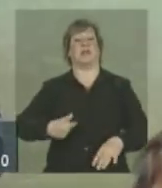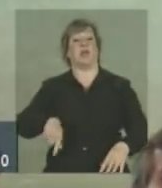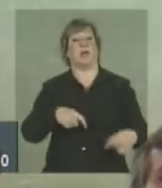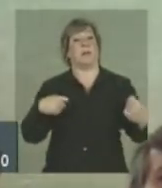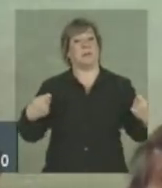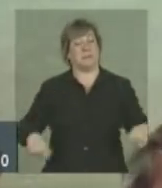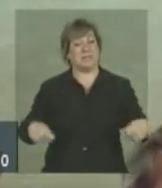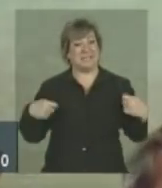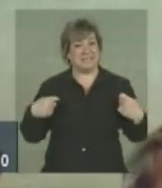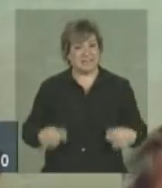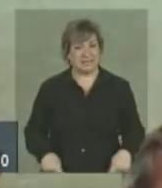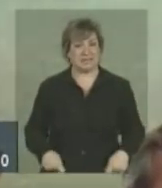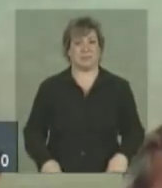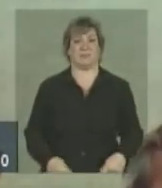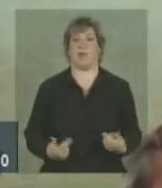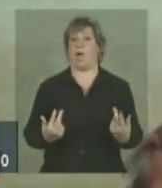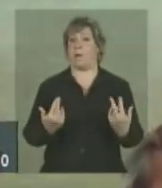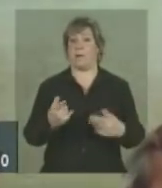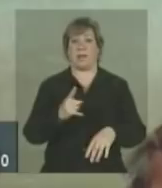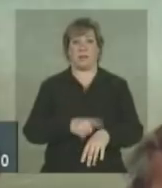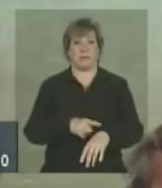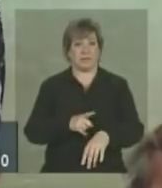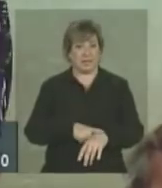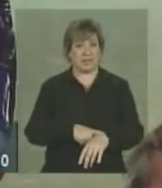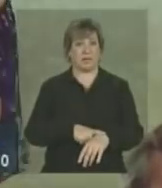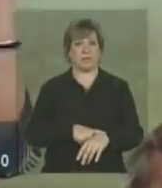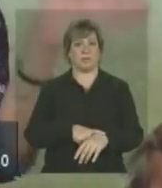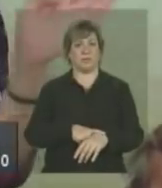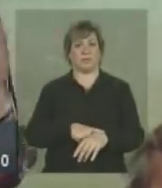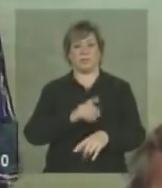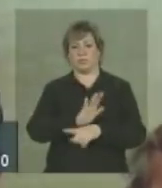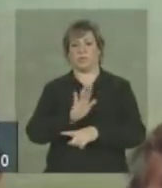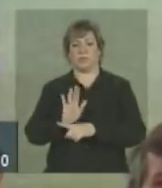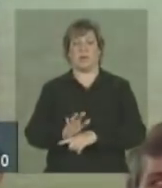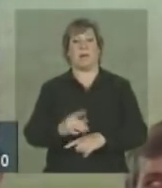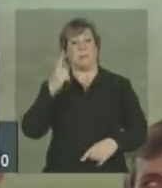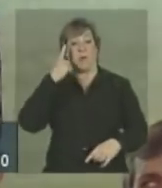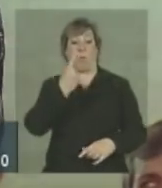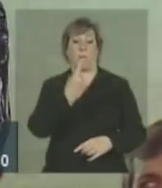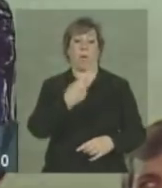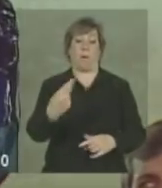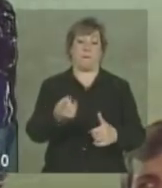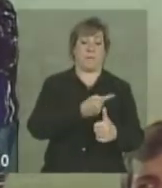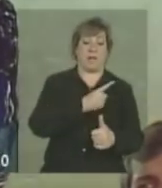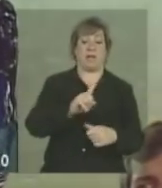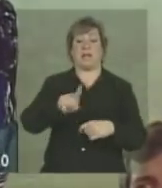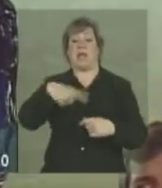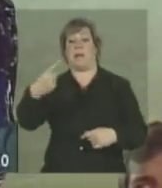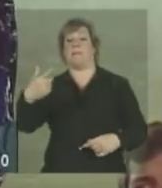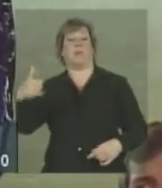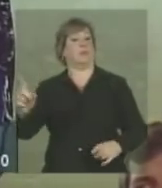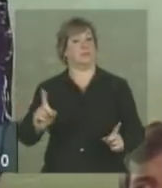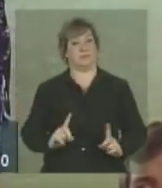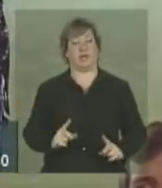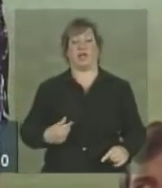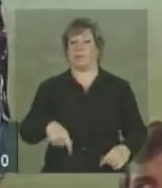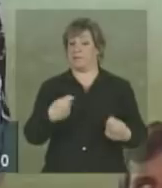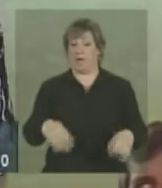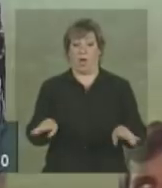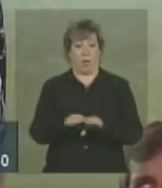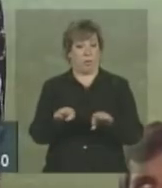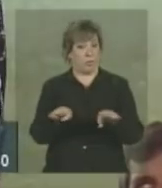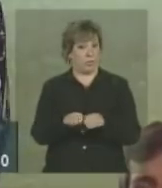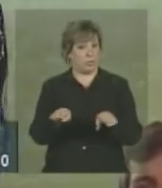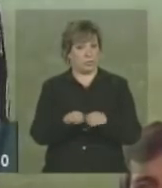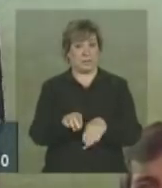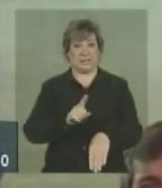conta, simultaneamente, não pode falar uma coisa é primeiro e outra coisa é depois, nós temos de dar